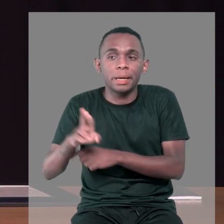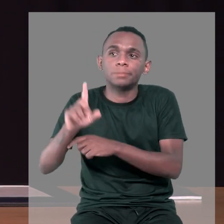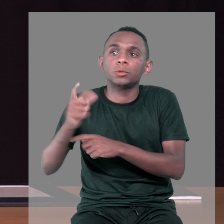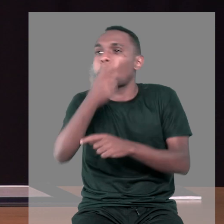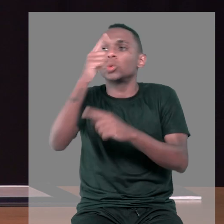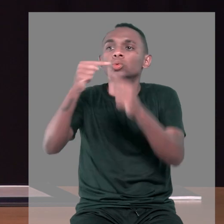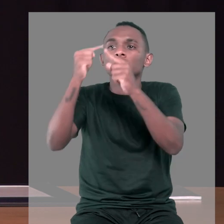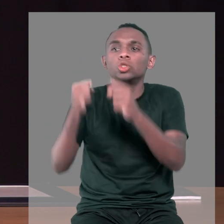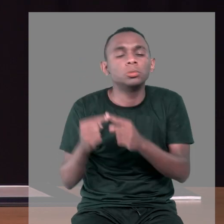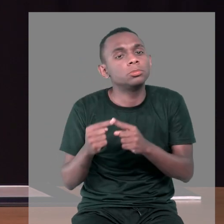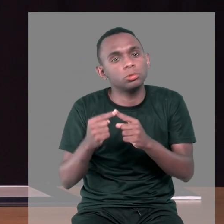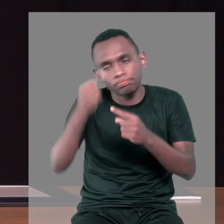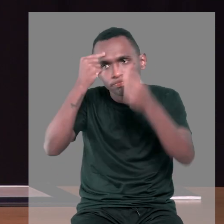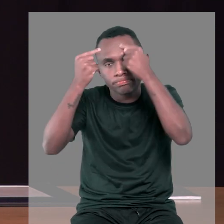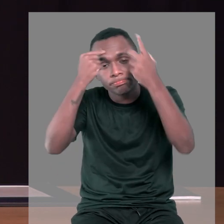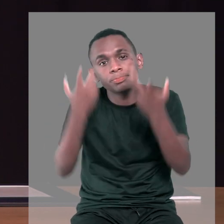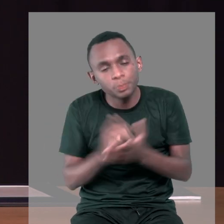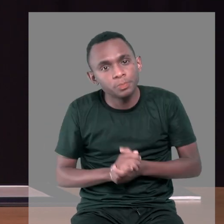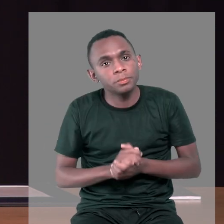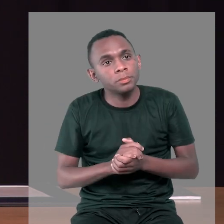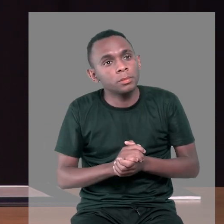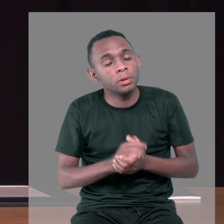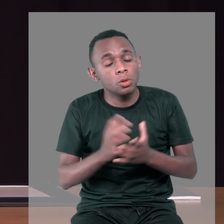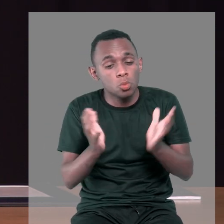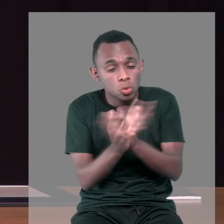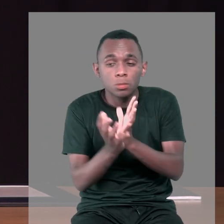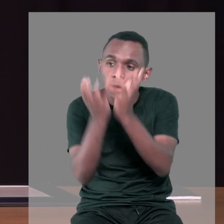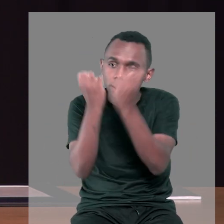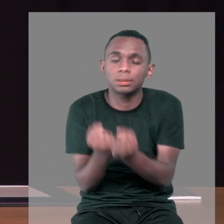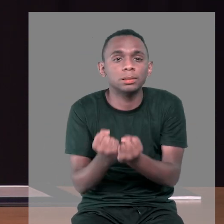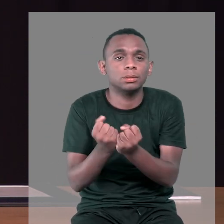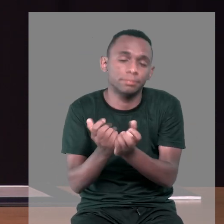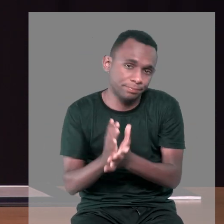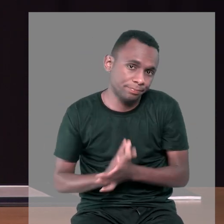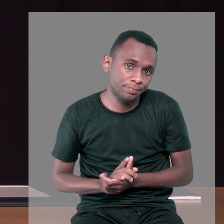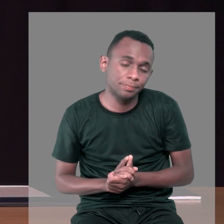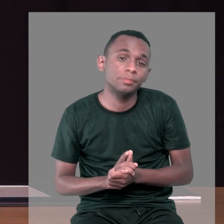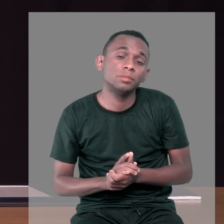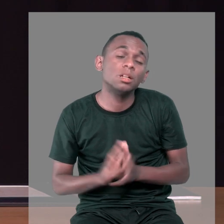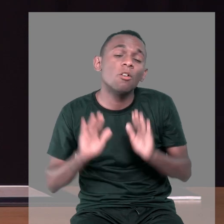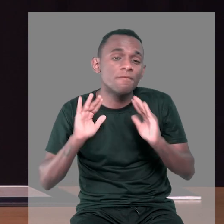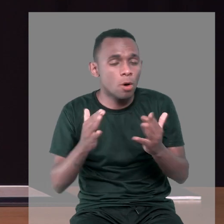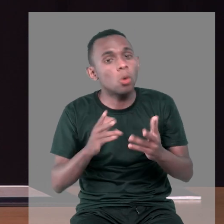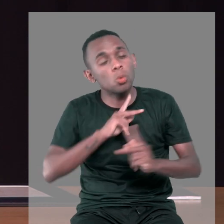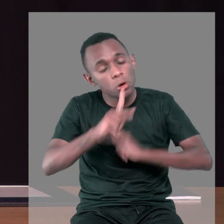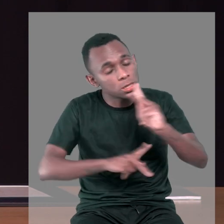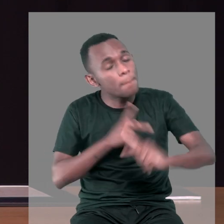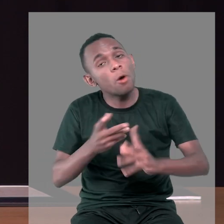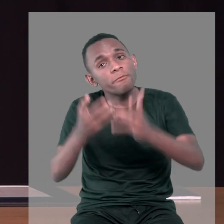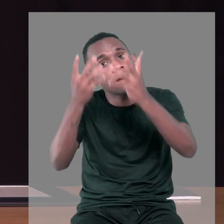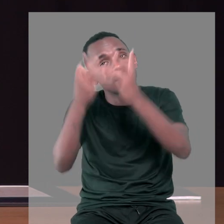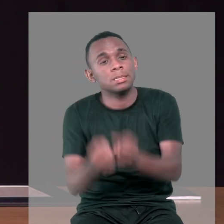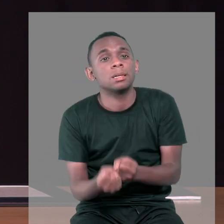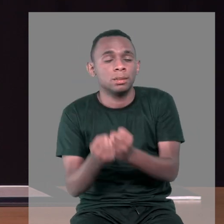mais enviesado ali, né? E é claro, a questão da democracia